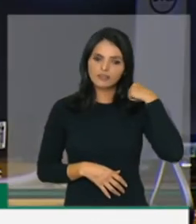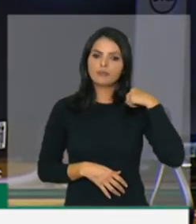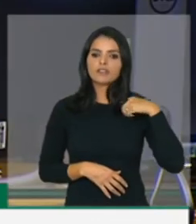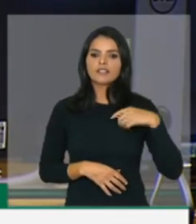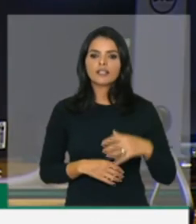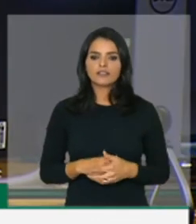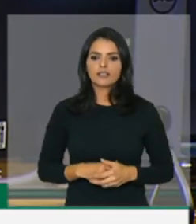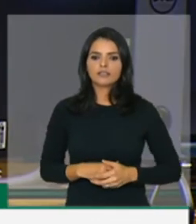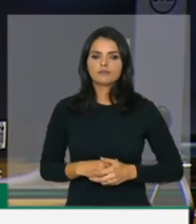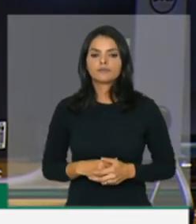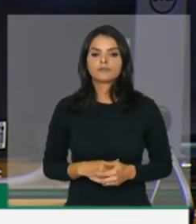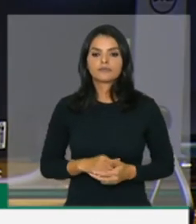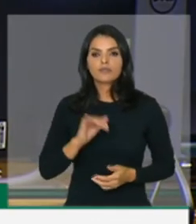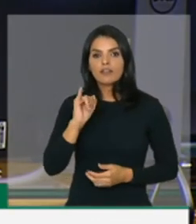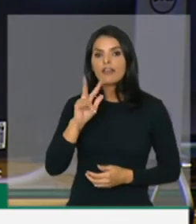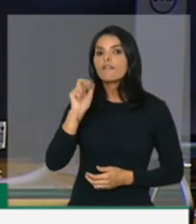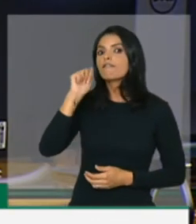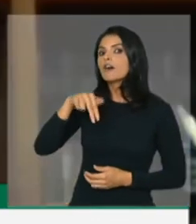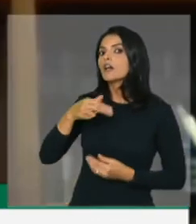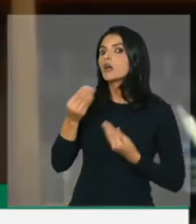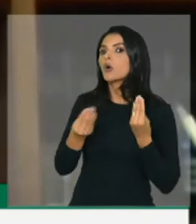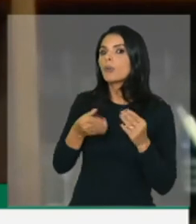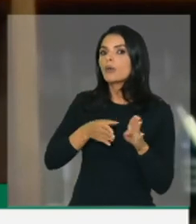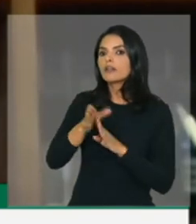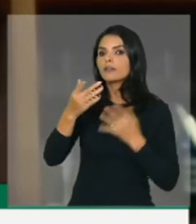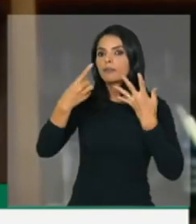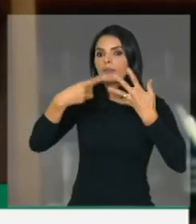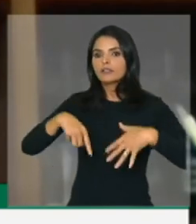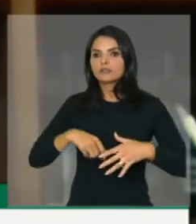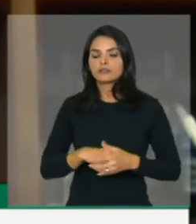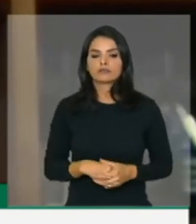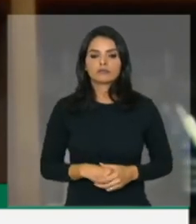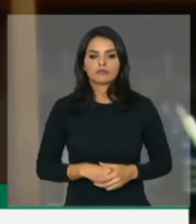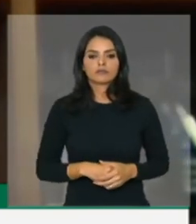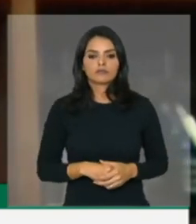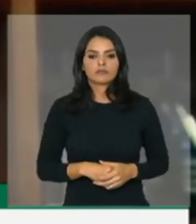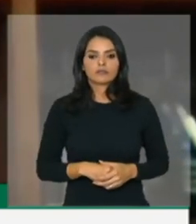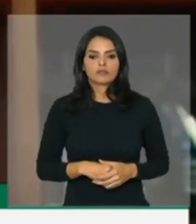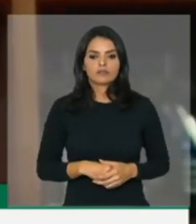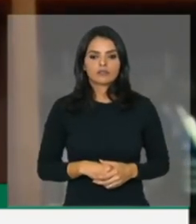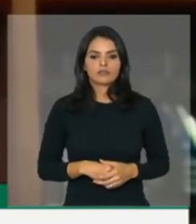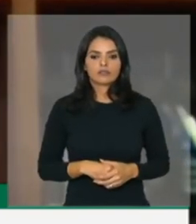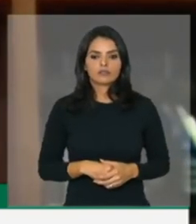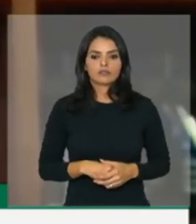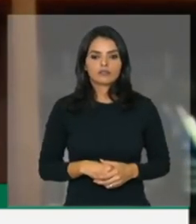Deputado Ivan Valente, como orienta o PSOL? E abrir aqui para ele. Está aberto.